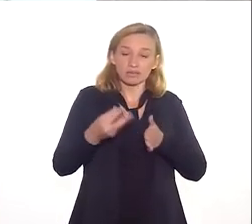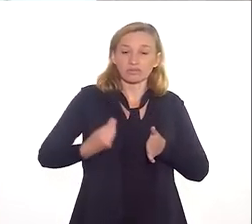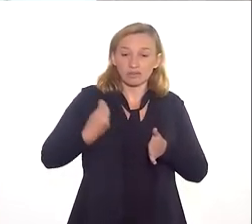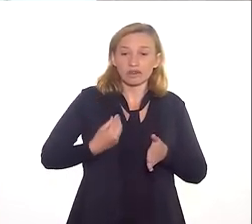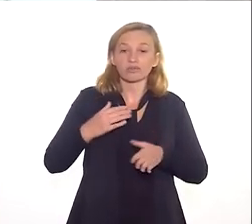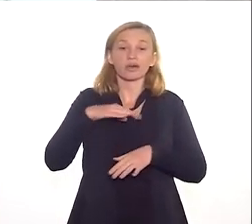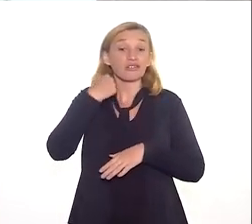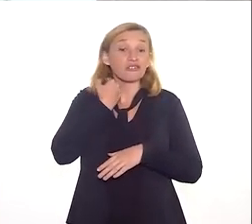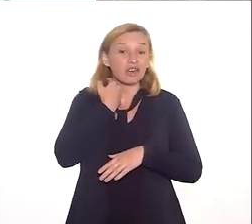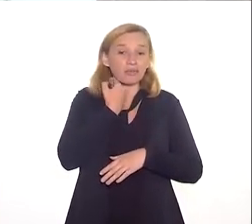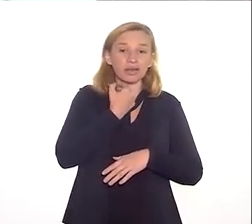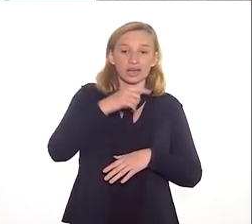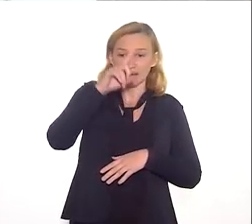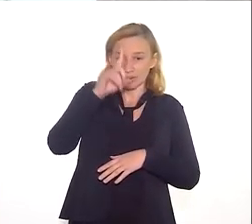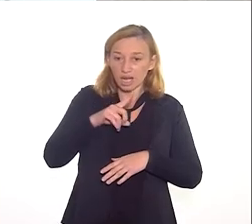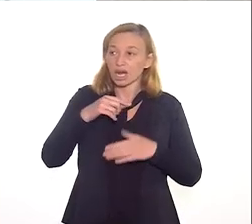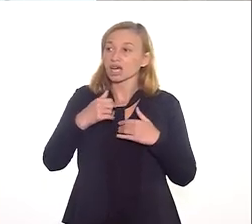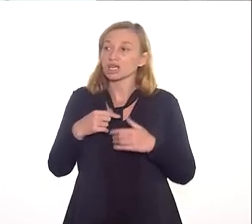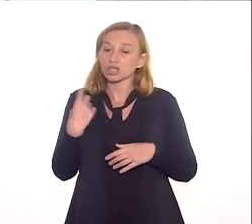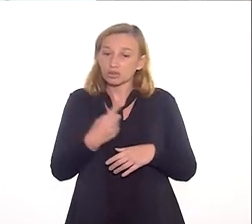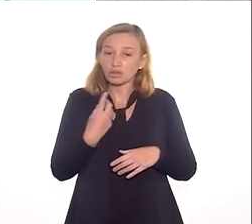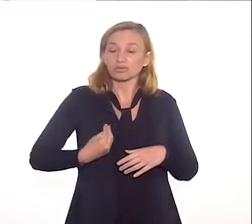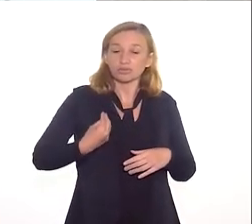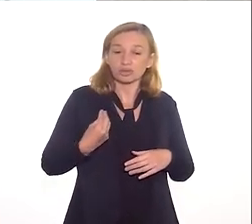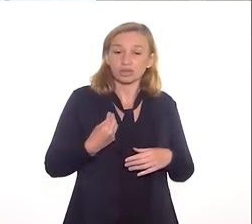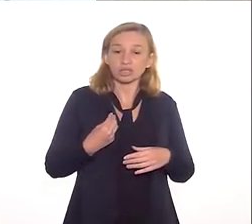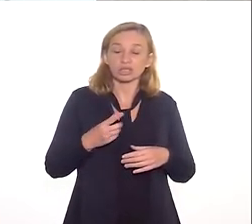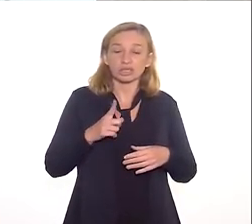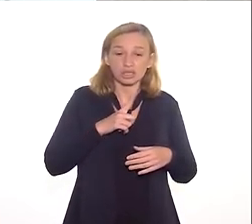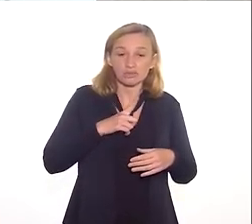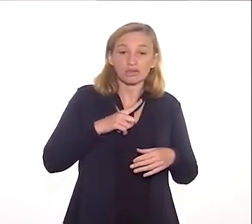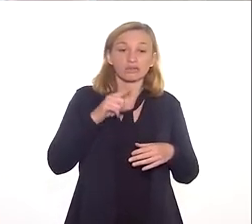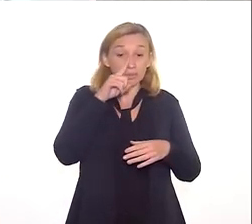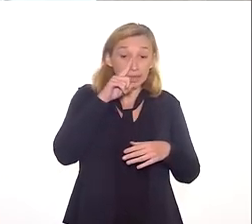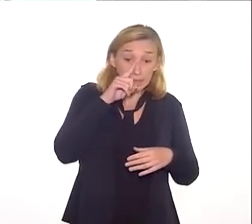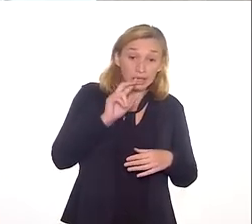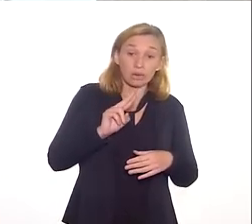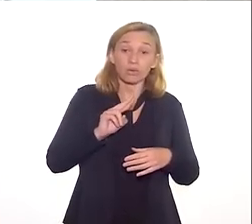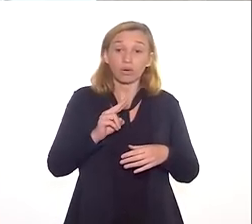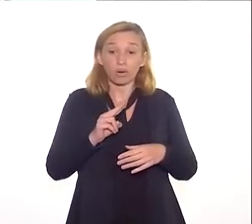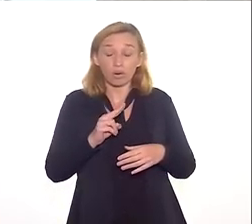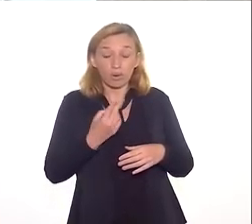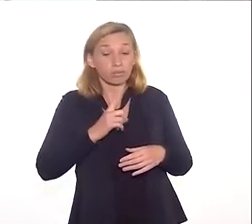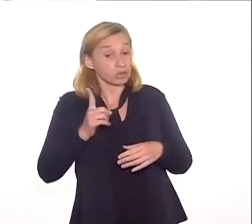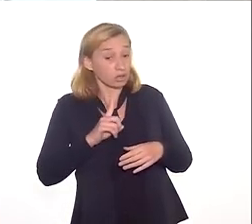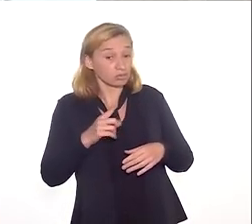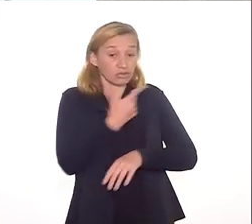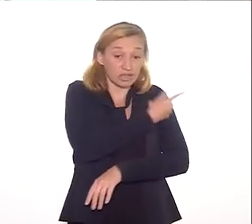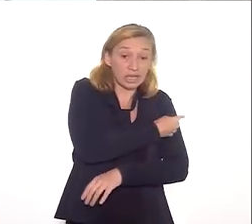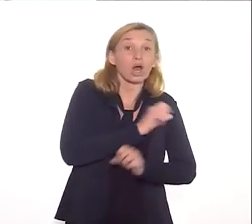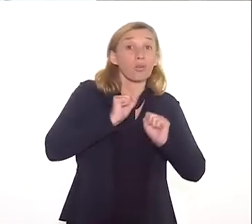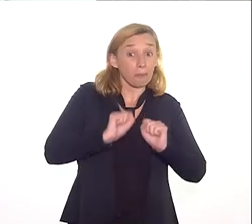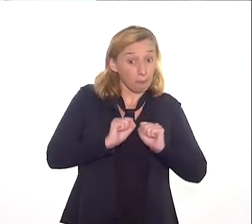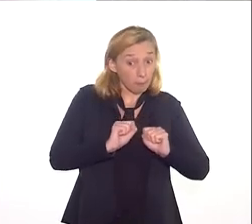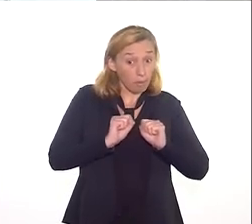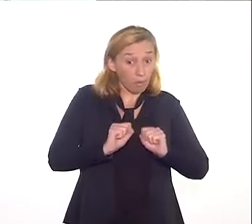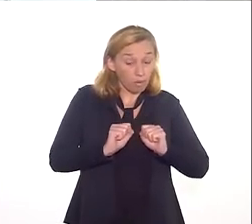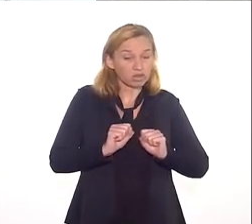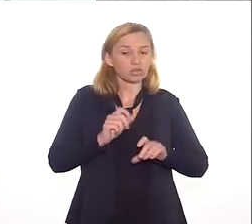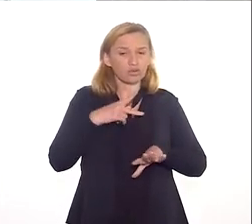períodos que nós vivemos, por exemplo, a febre amarela, em que a gente tinha sempre que avaliar risco e benefício de vacinar. Então,